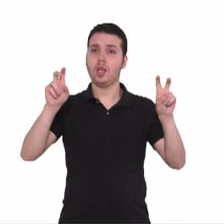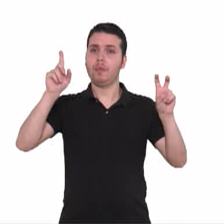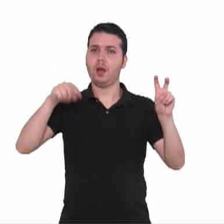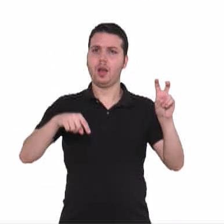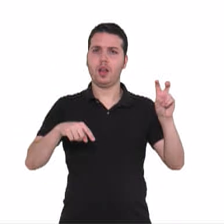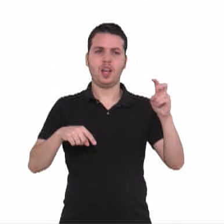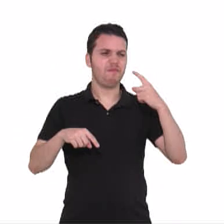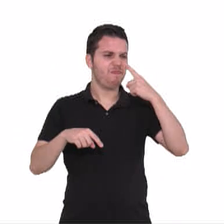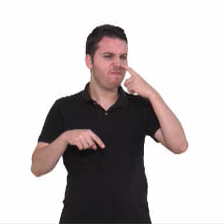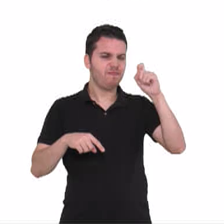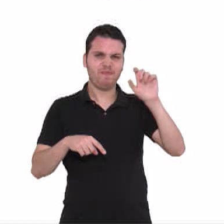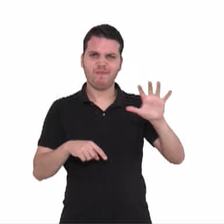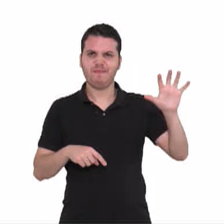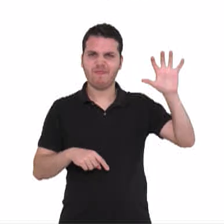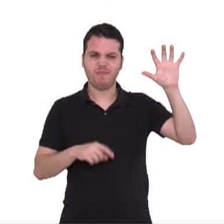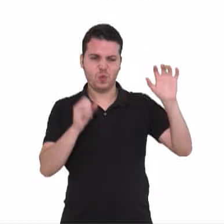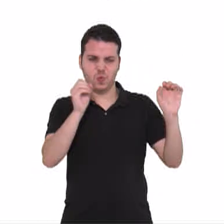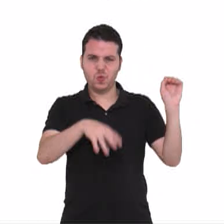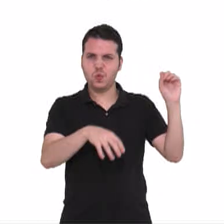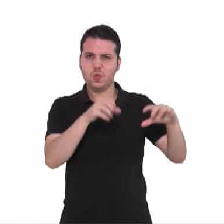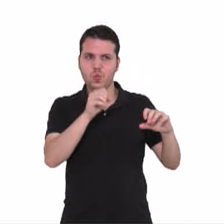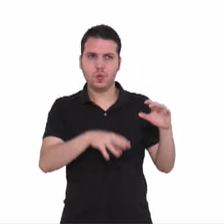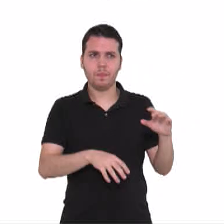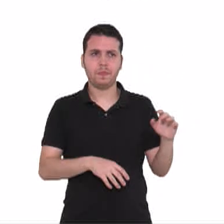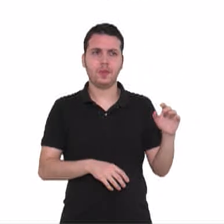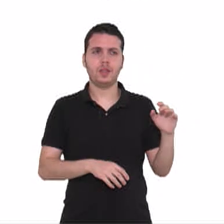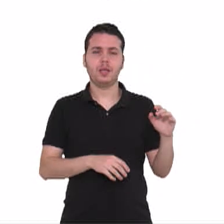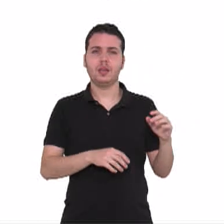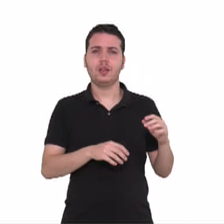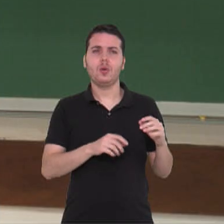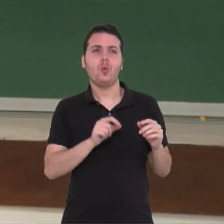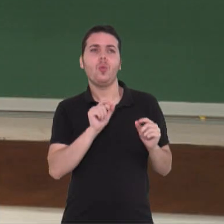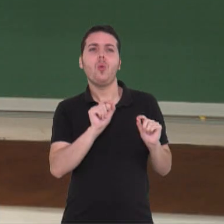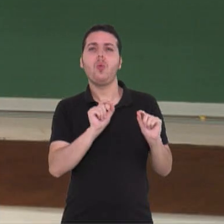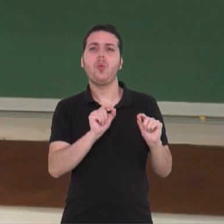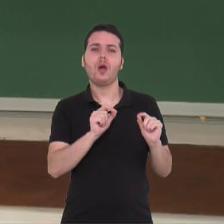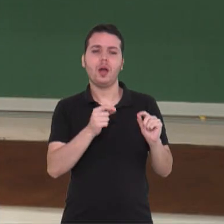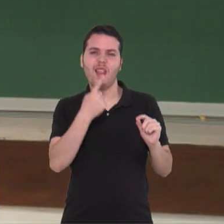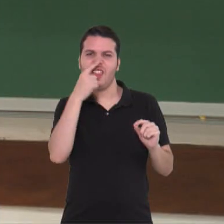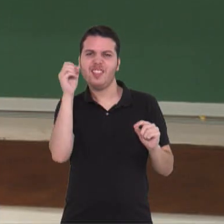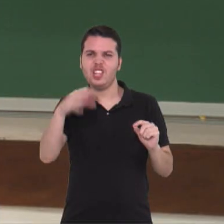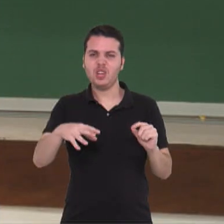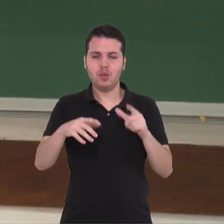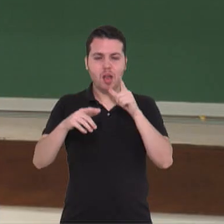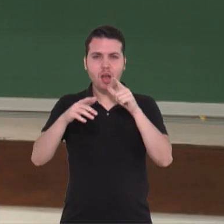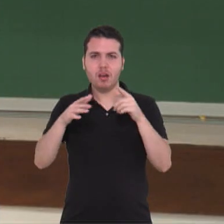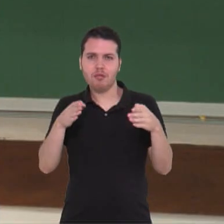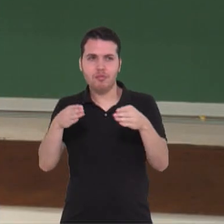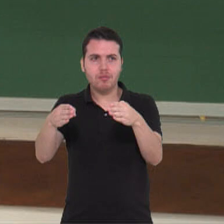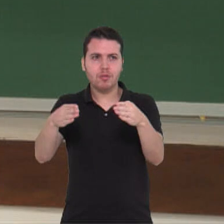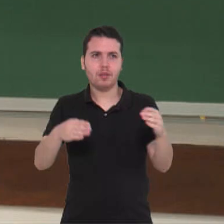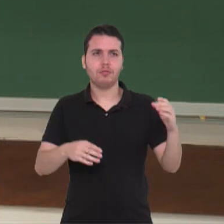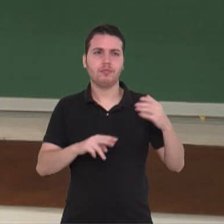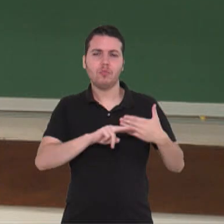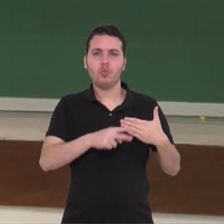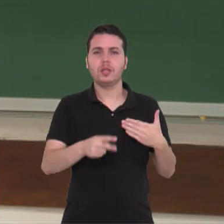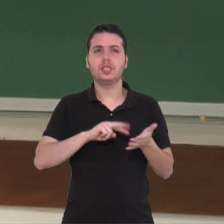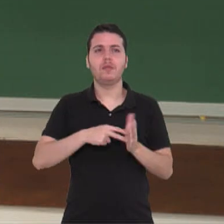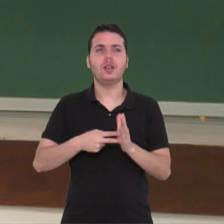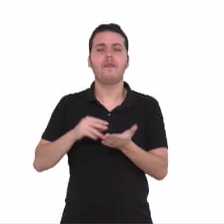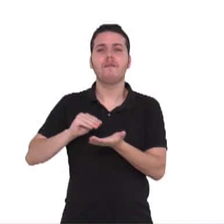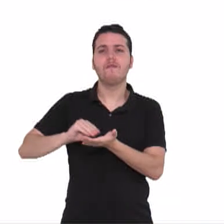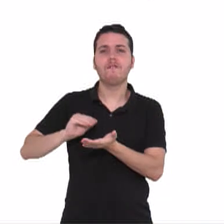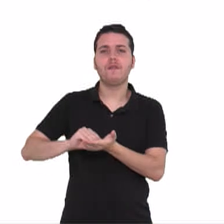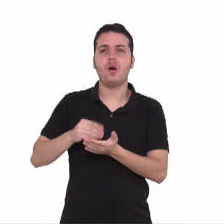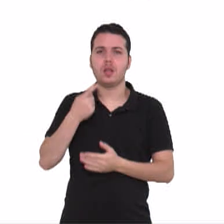causa é o lixo jogado no rio e a consequência é a falta de peixe. Mas vamos ver como que a gente chegou nessa resposta? Então, o assunto